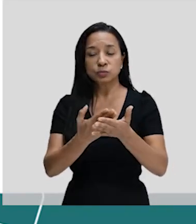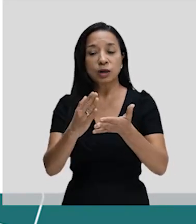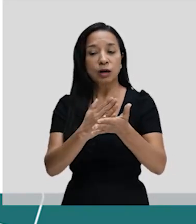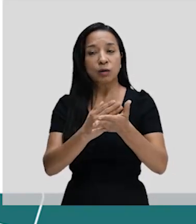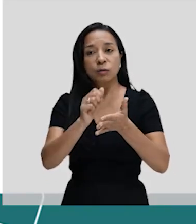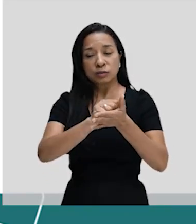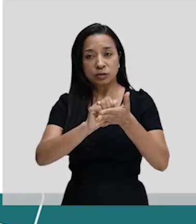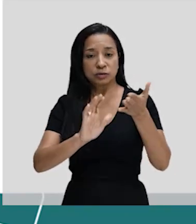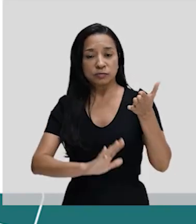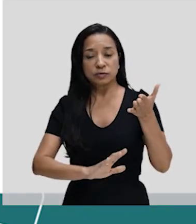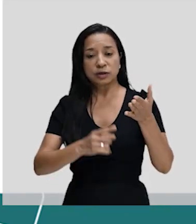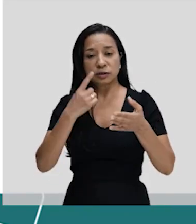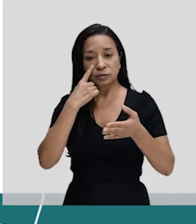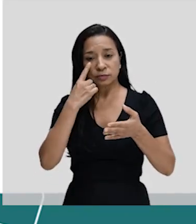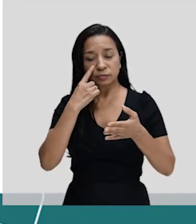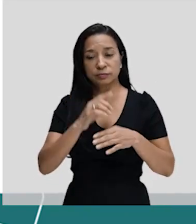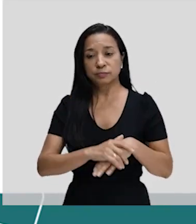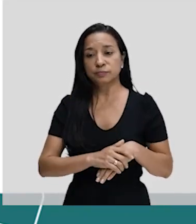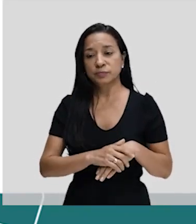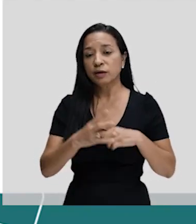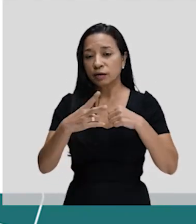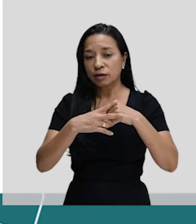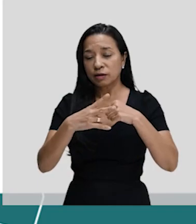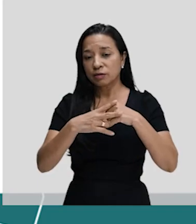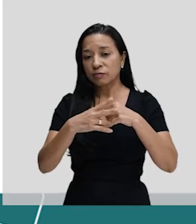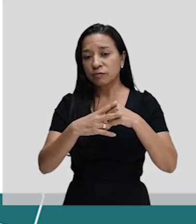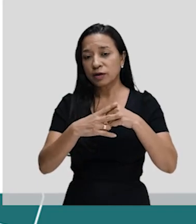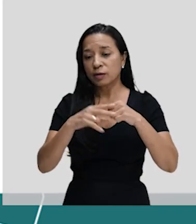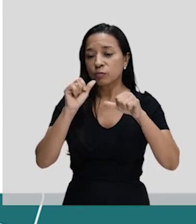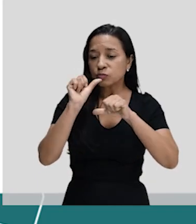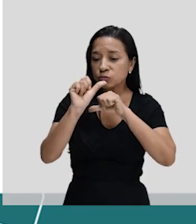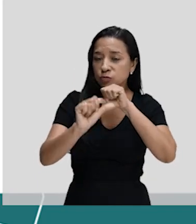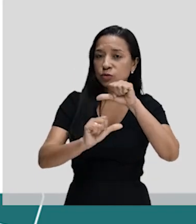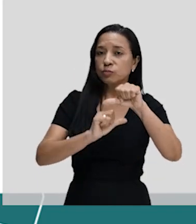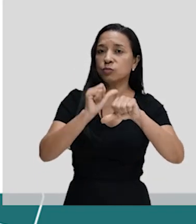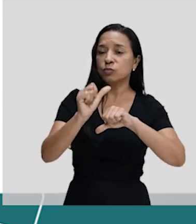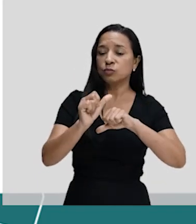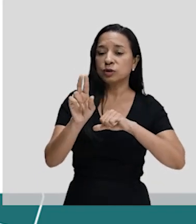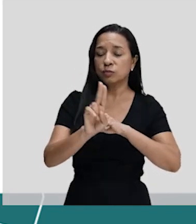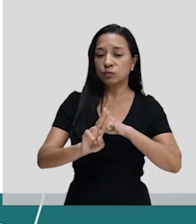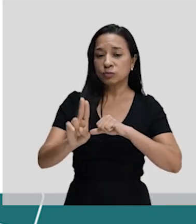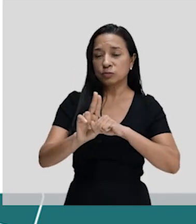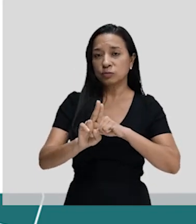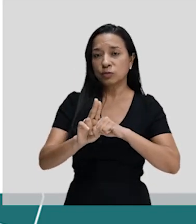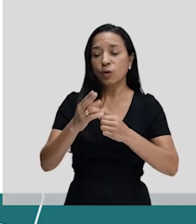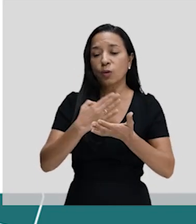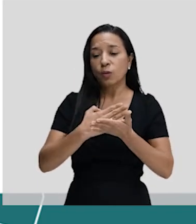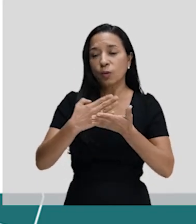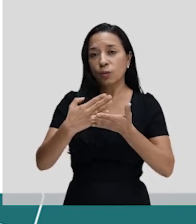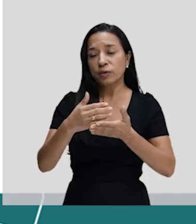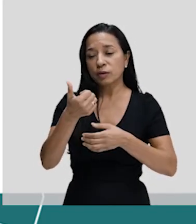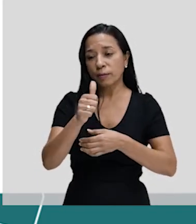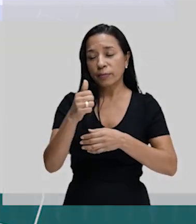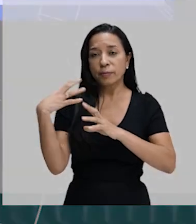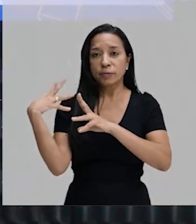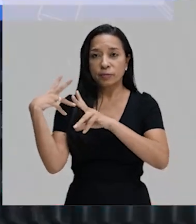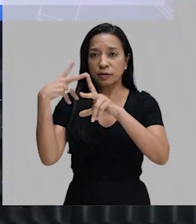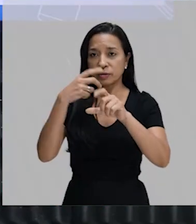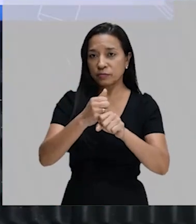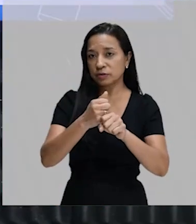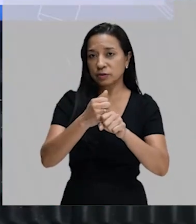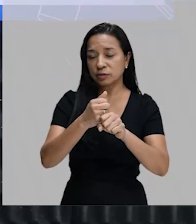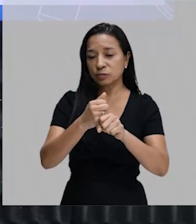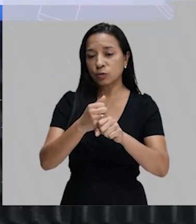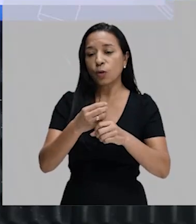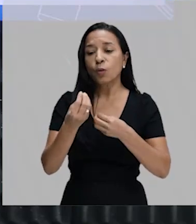verbos irregulares del indicativo, tá? Então, vamos começar primeiro revisando, como sempre a gente faz, todas